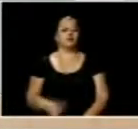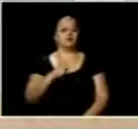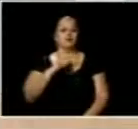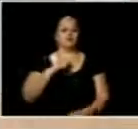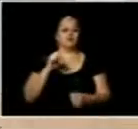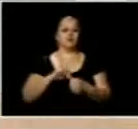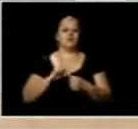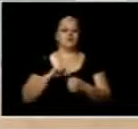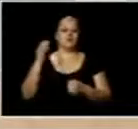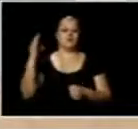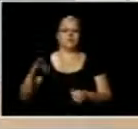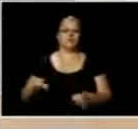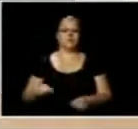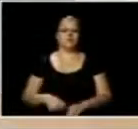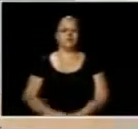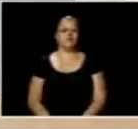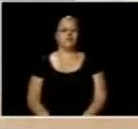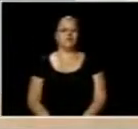vai gastar todo o dinheiro.